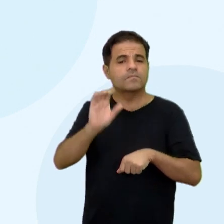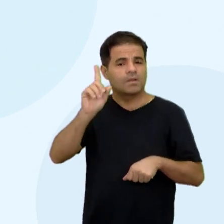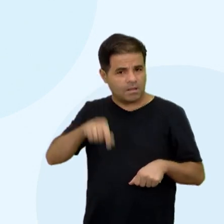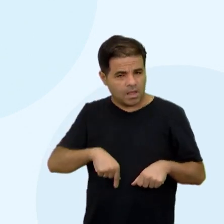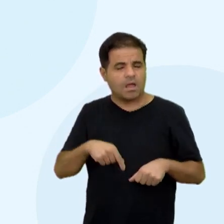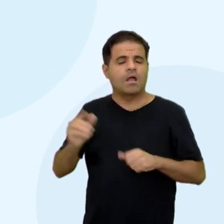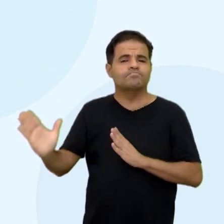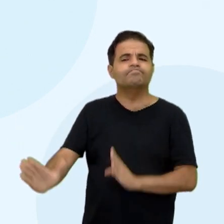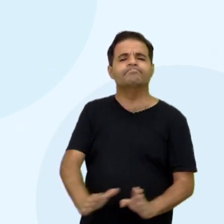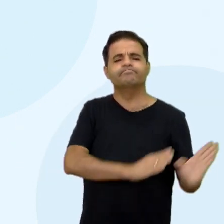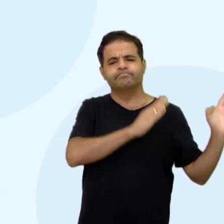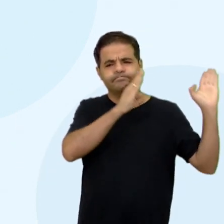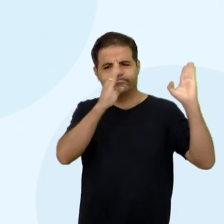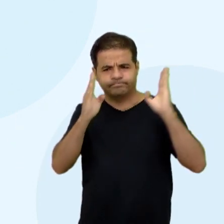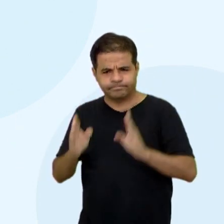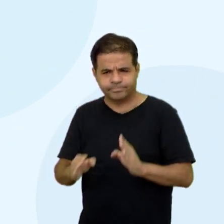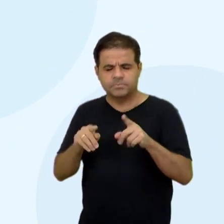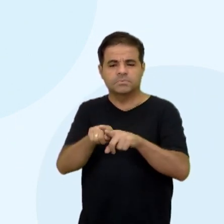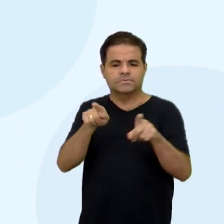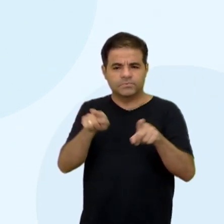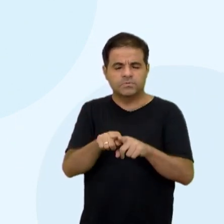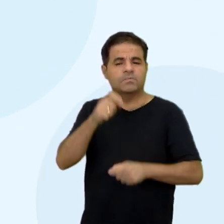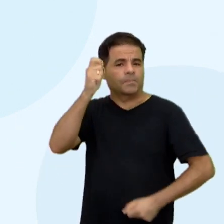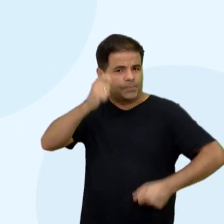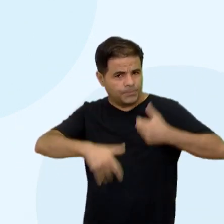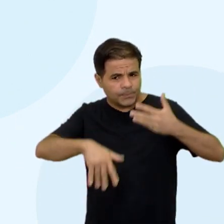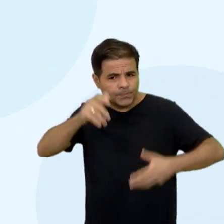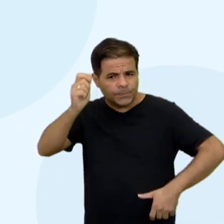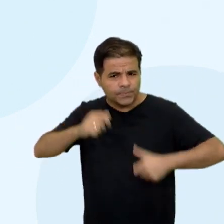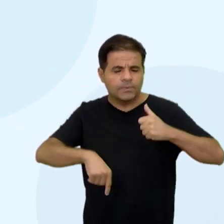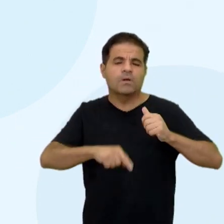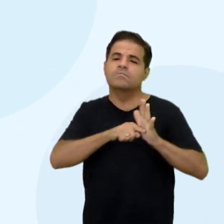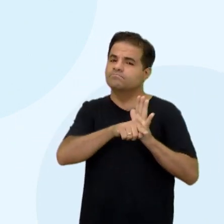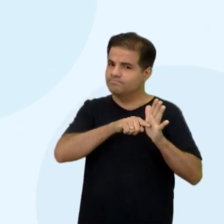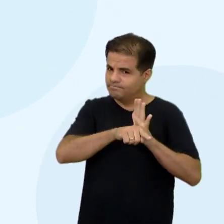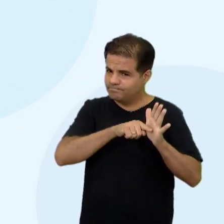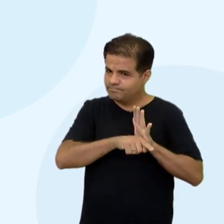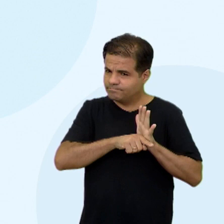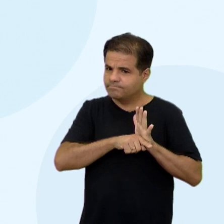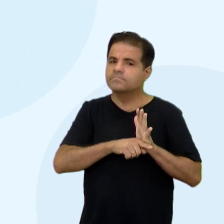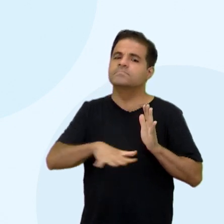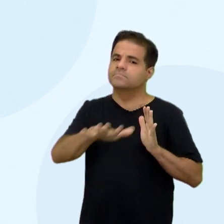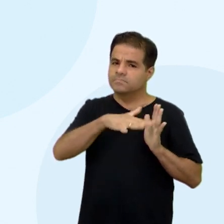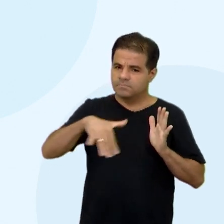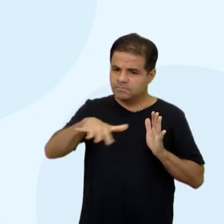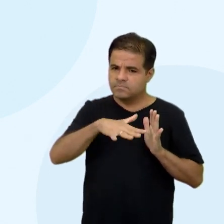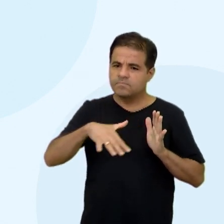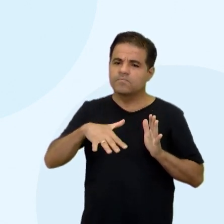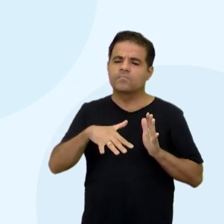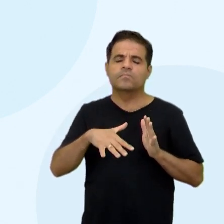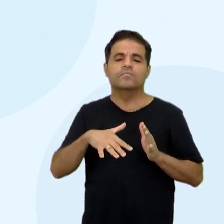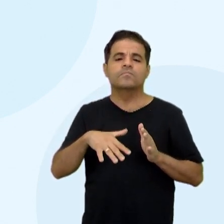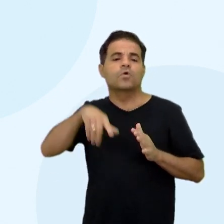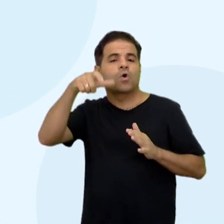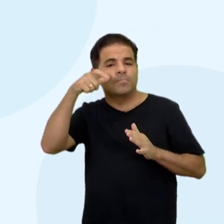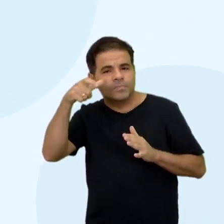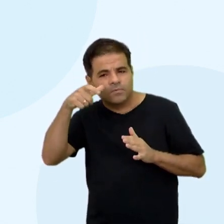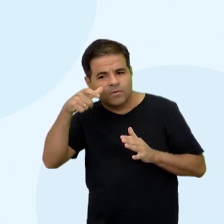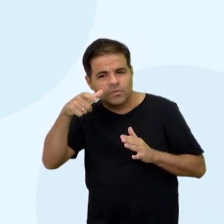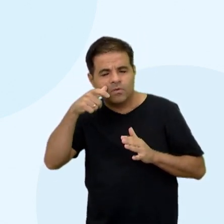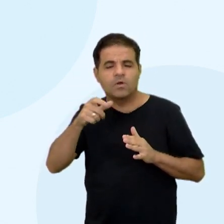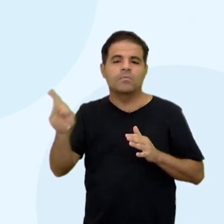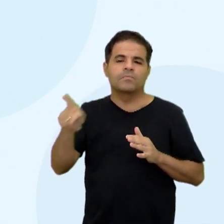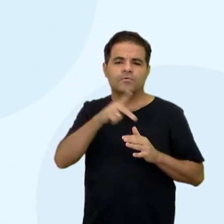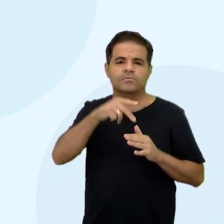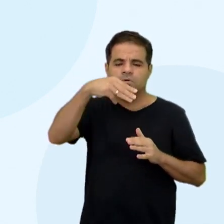mas nos componentes também que fazem parte desse aprofundamento, né? O componente de observatório com o professor